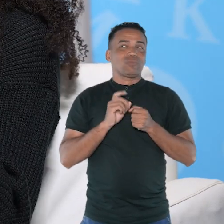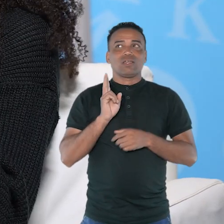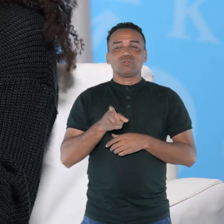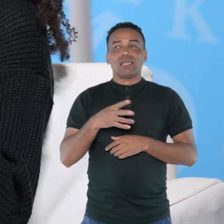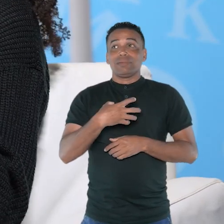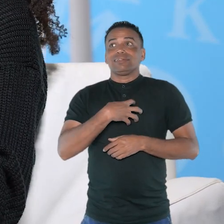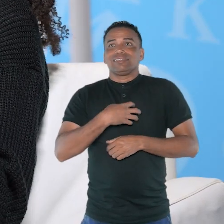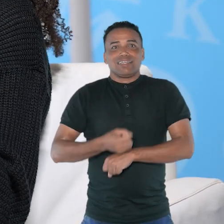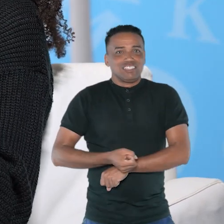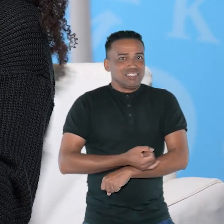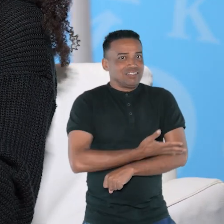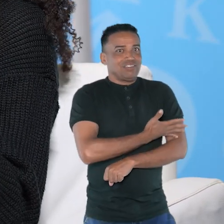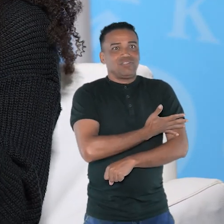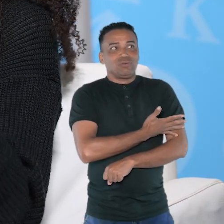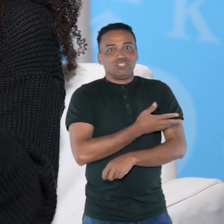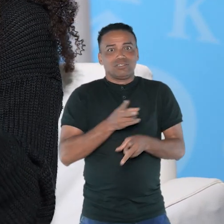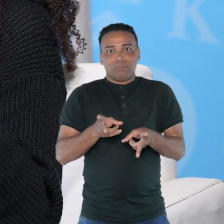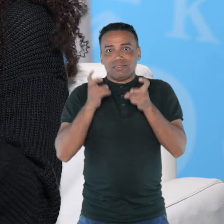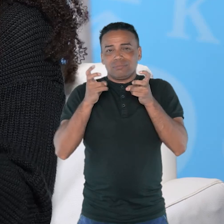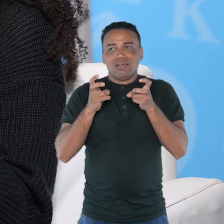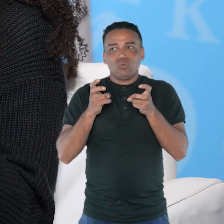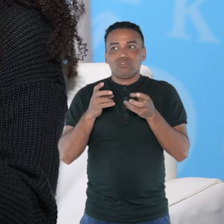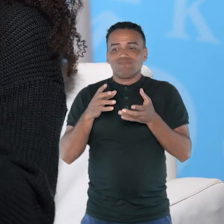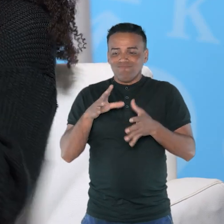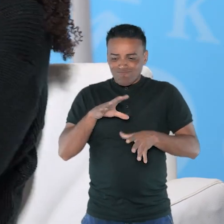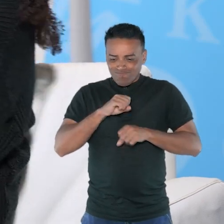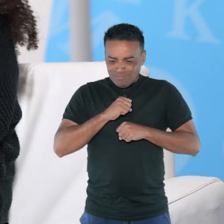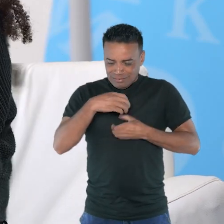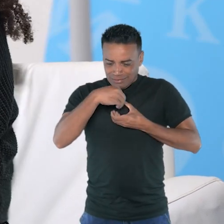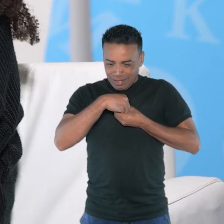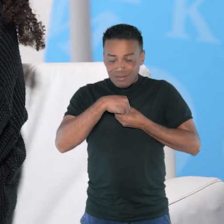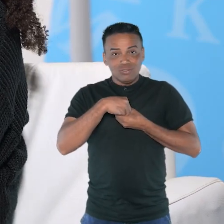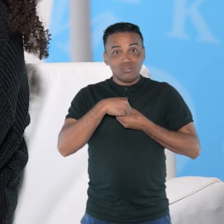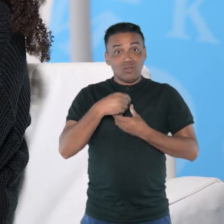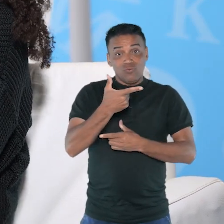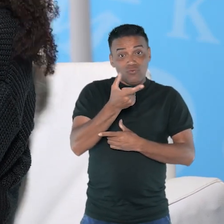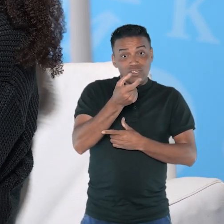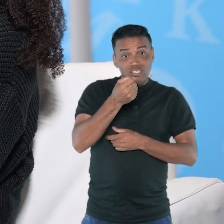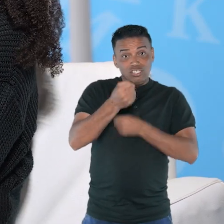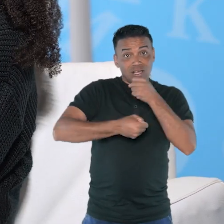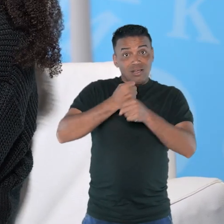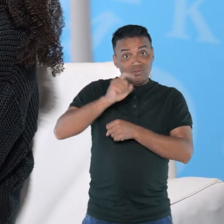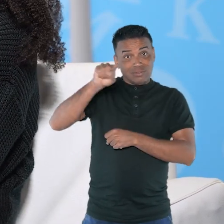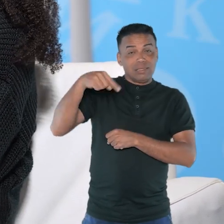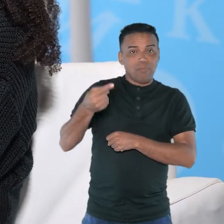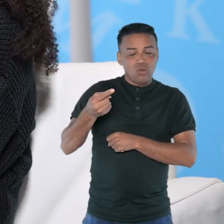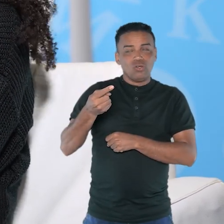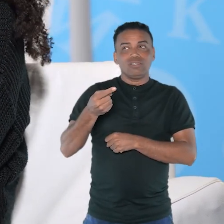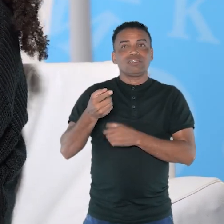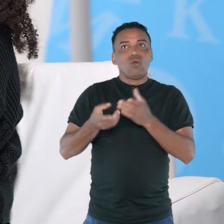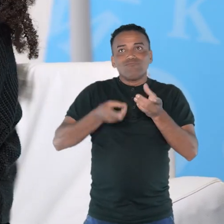óbvio que jovem a gente não tem essa noção, mas eu falava assim, alguma coisa ficou em mim. E agora, quase 20 anos depois, eu ficcionalizei isso e trouxe